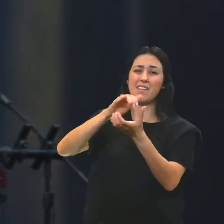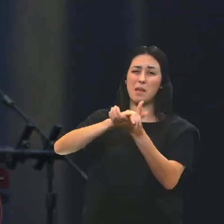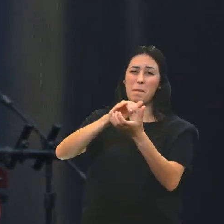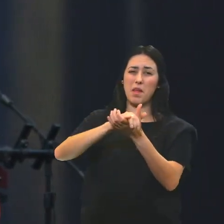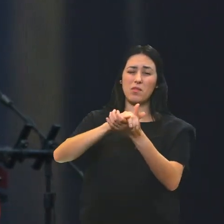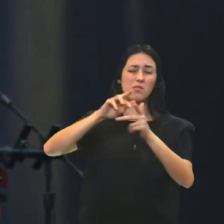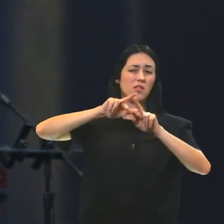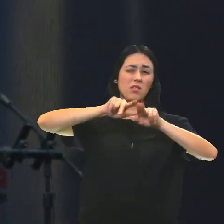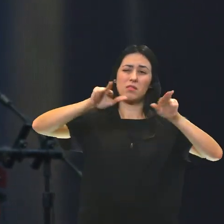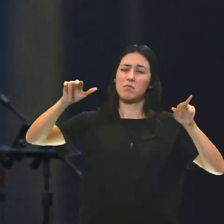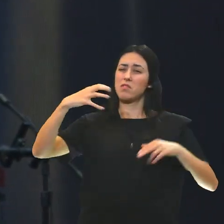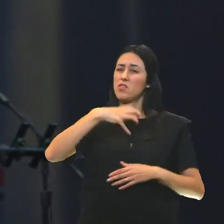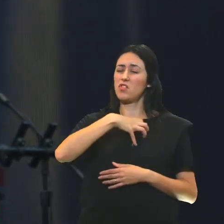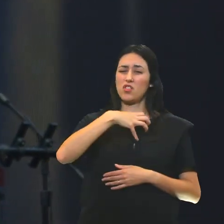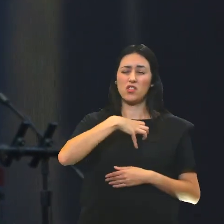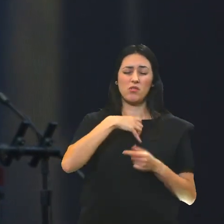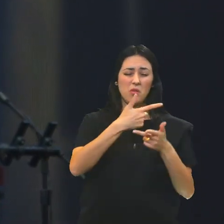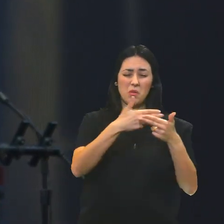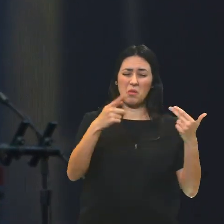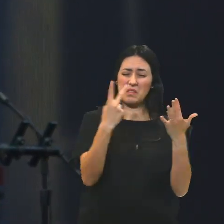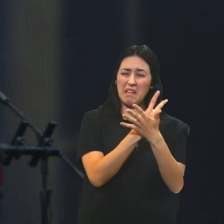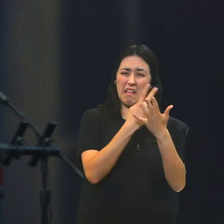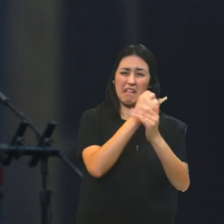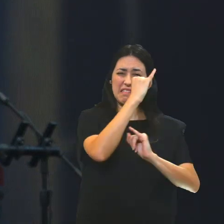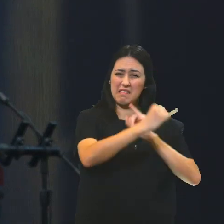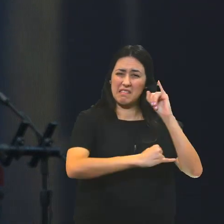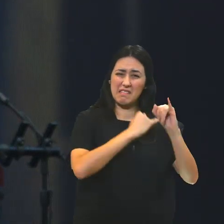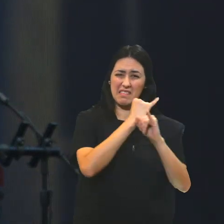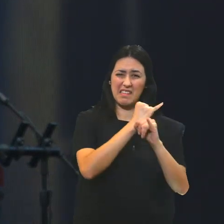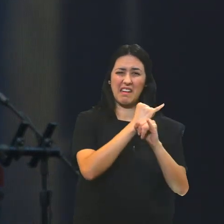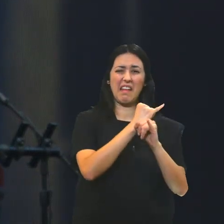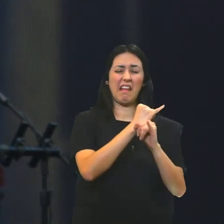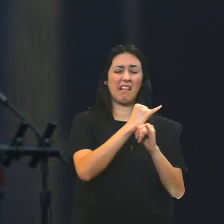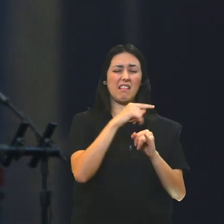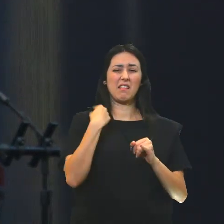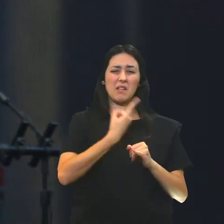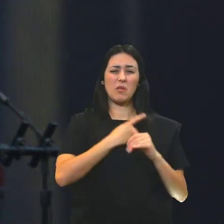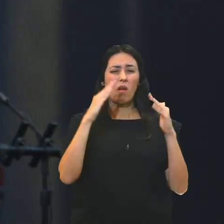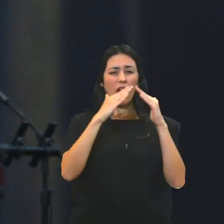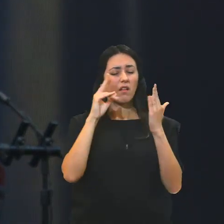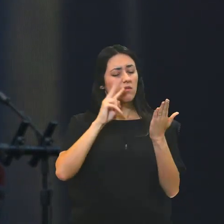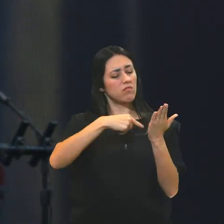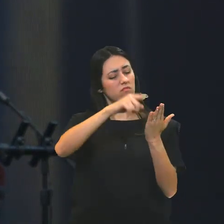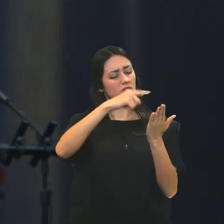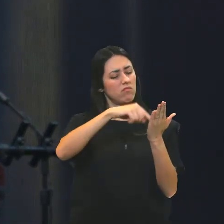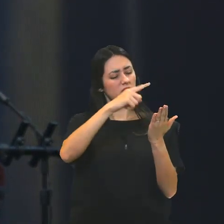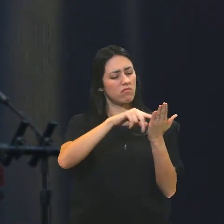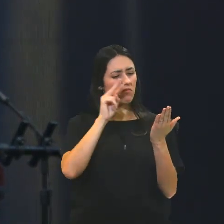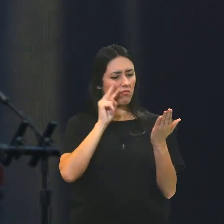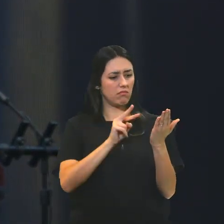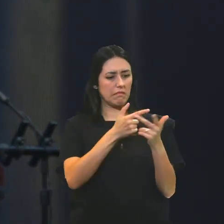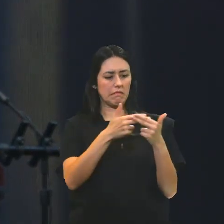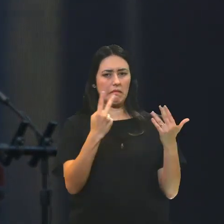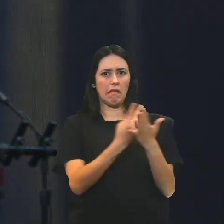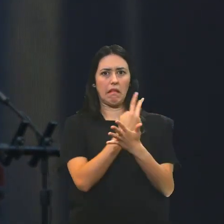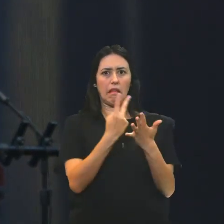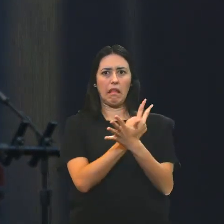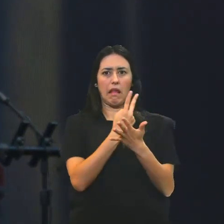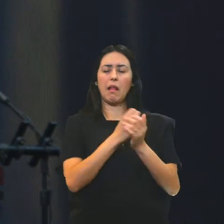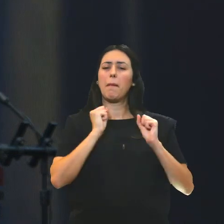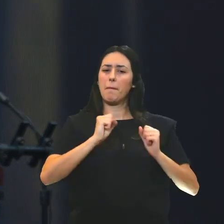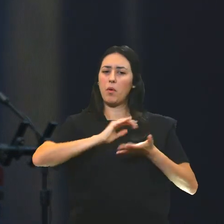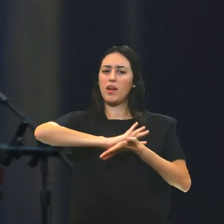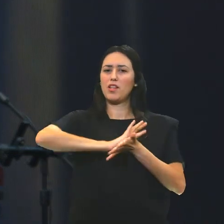diferentes. Tem coisas erradas na internet que chegam dentro da nossa casa através do nosso celular e destroem casamentos. Vigiem, cuidem uns dos